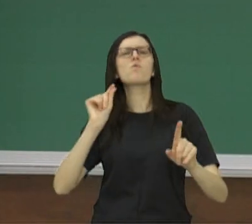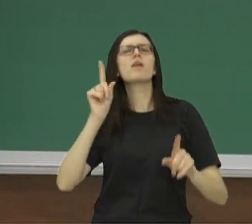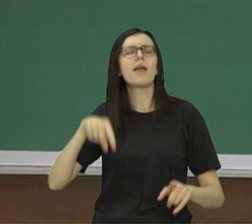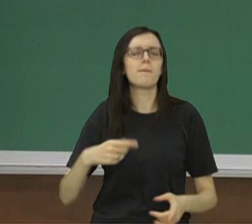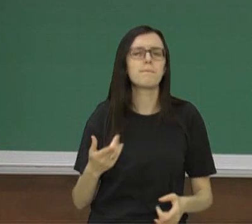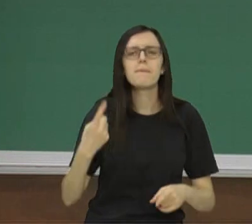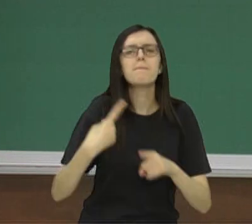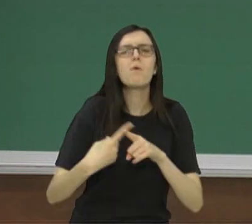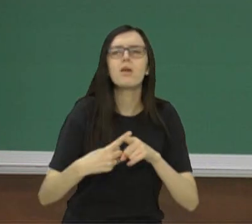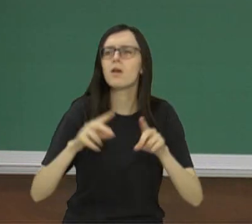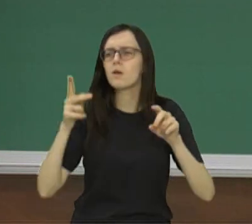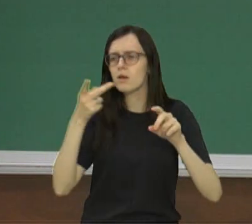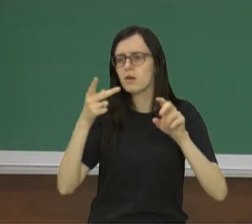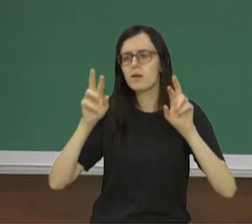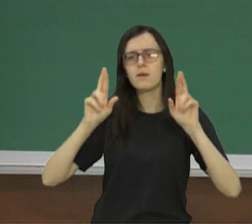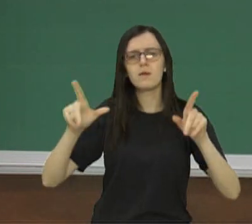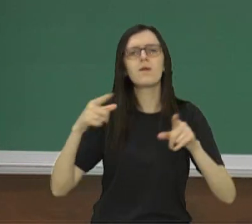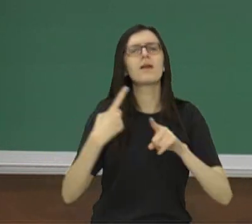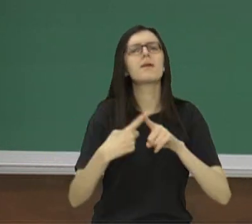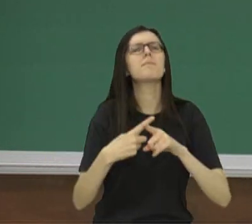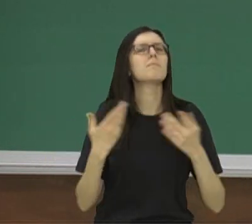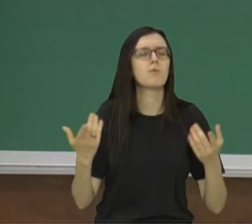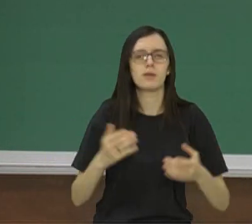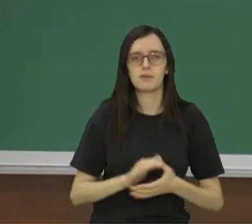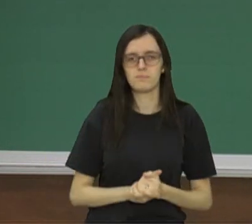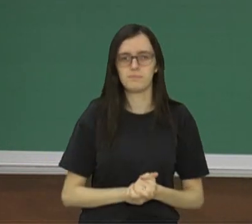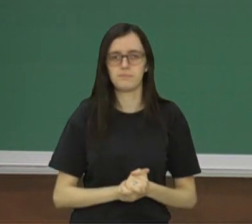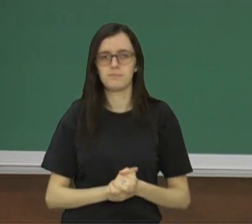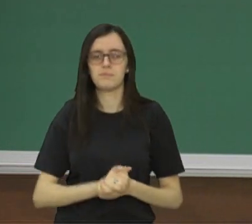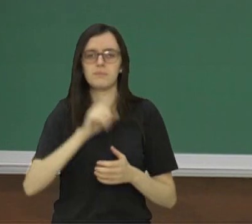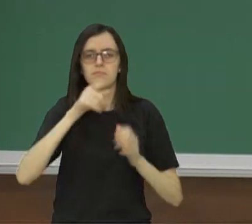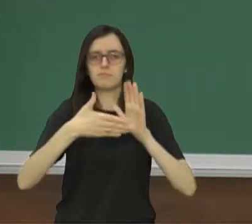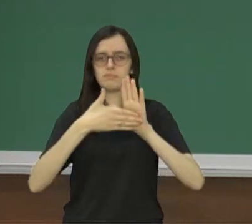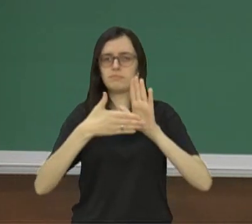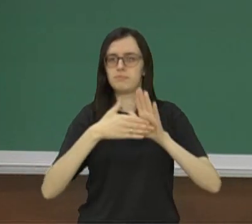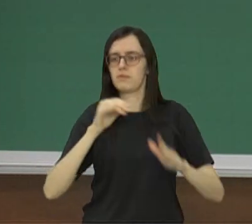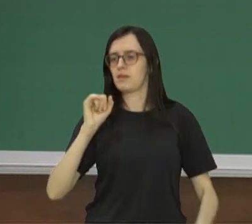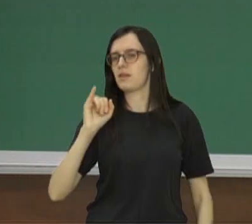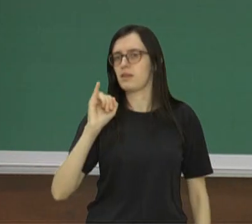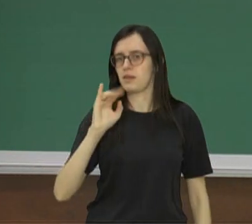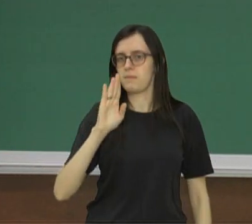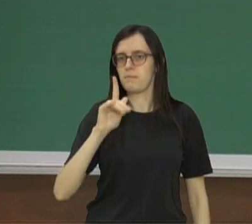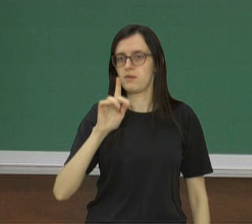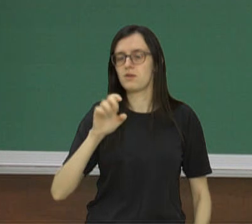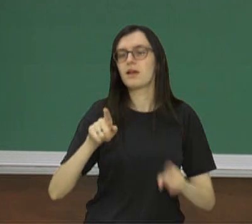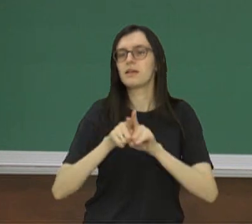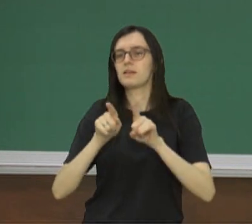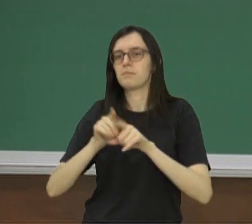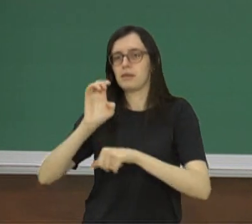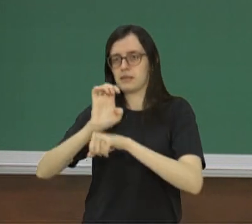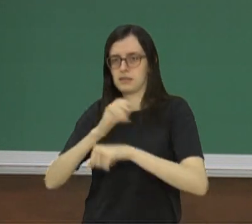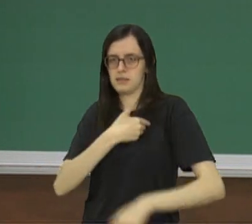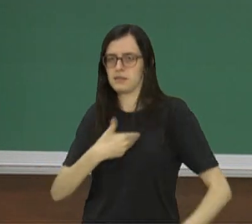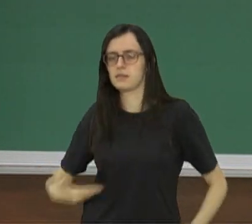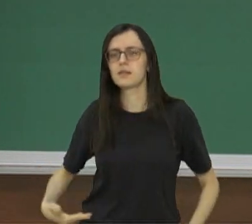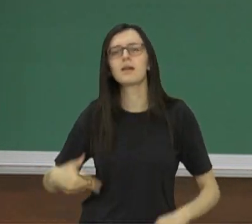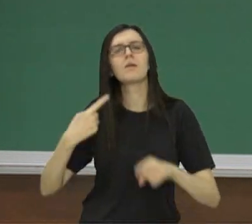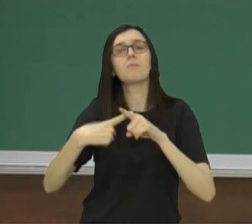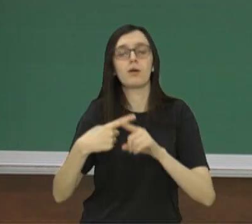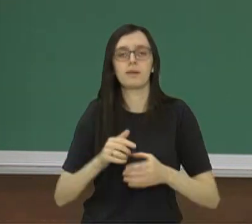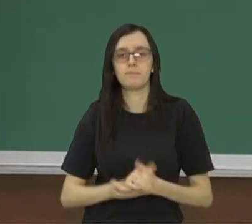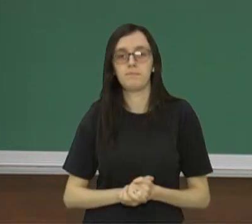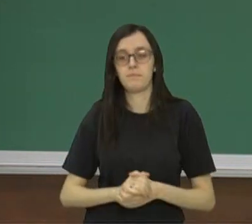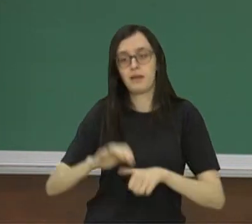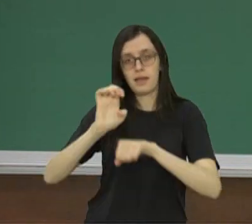diferença? Por que tem diferença entre essas divisões, né? Proposta pelo IBGE e proposta pelo Estado. Porque aqui o Estado